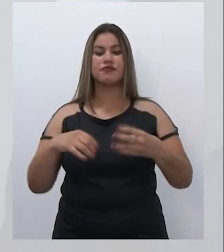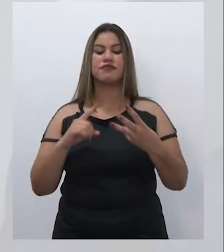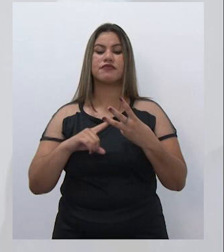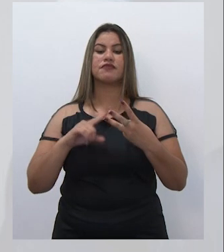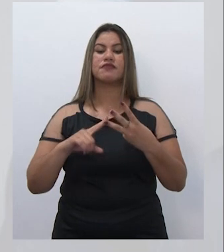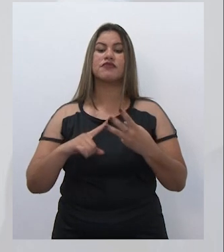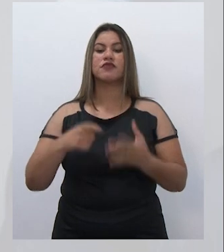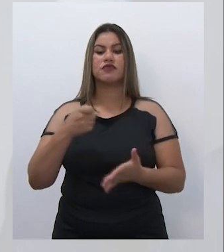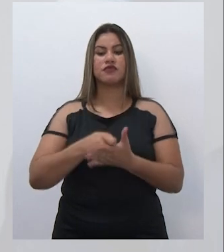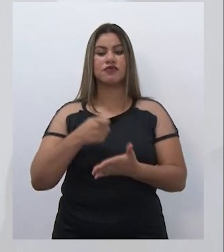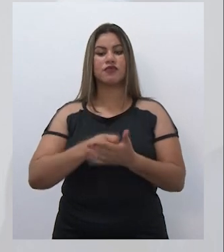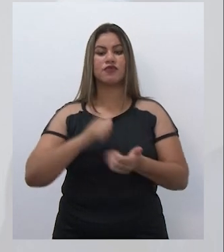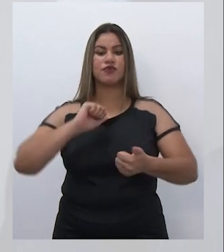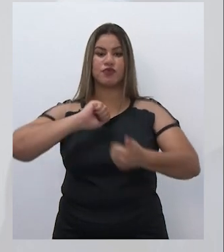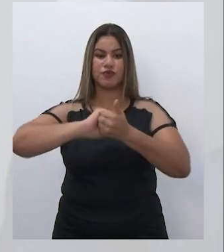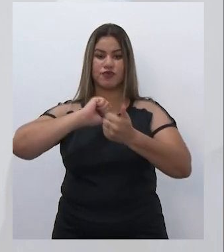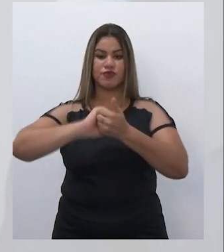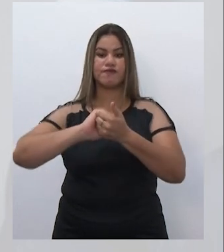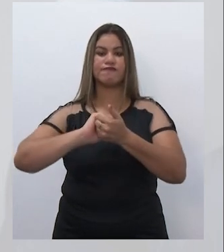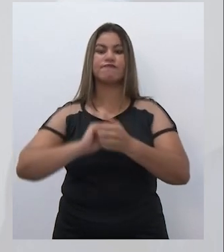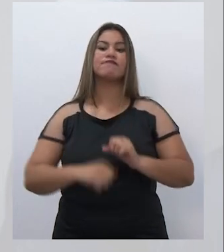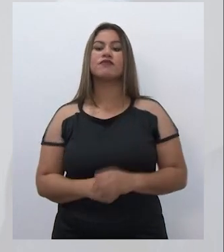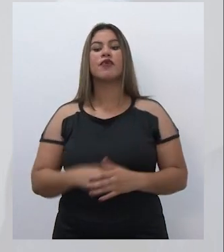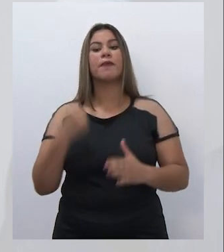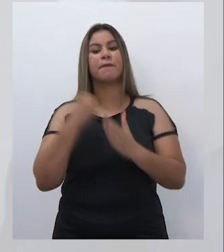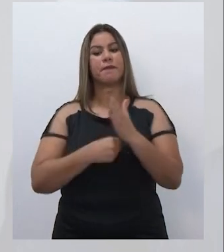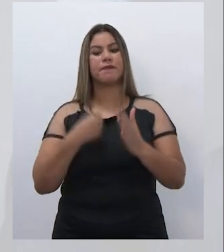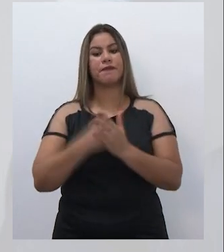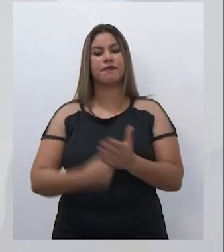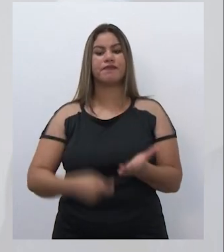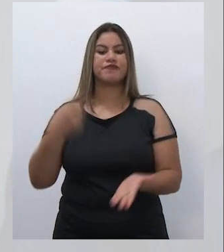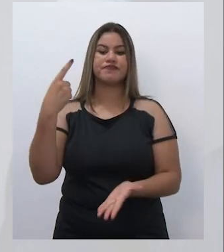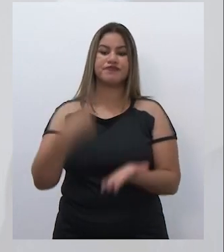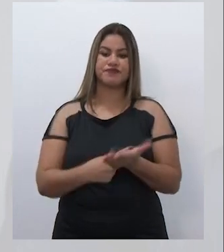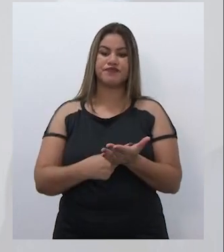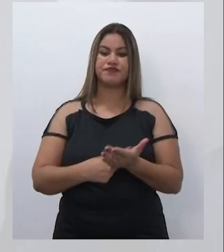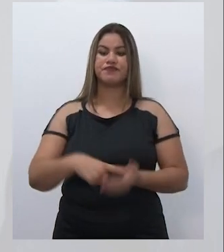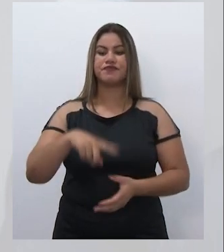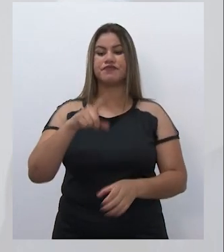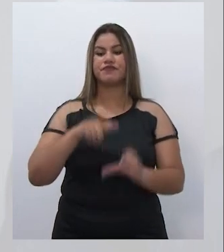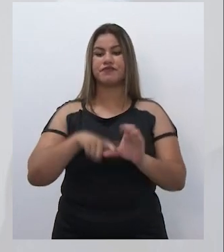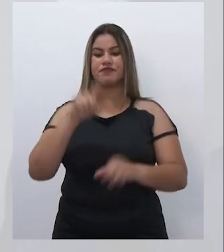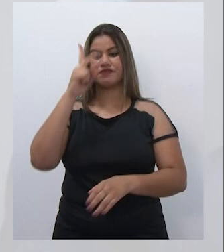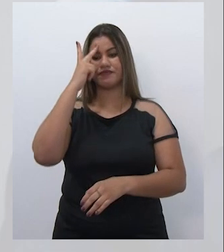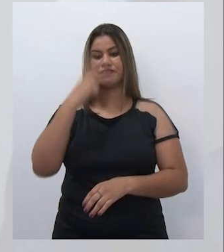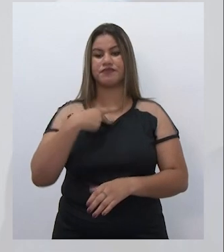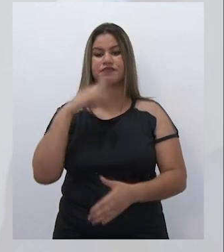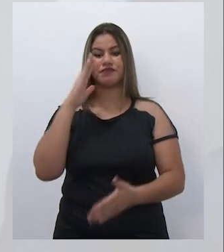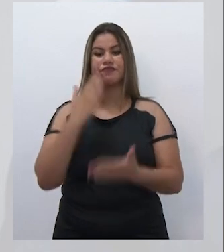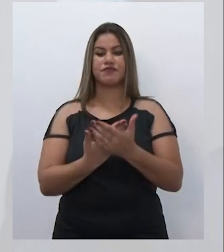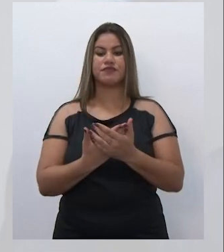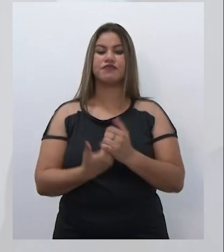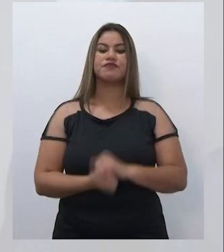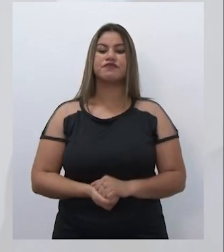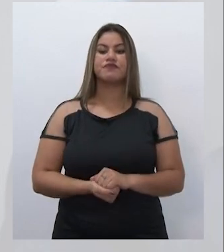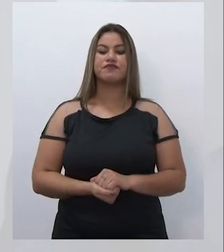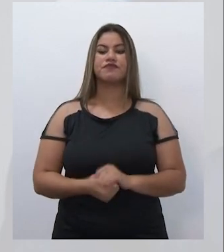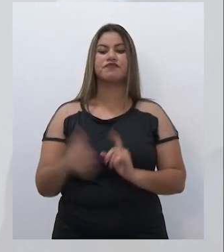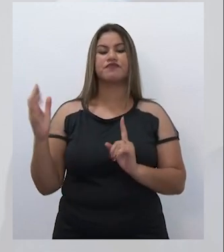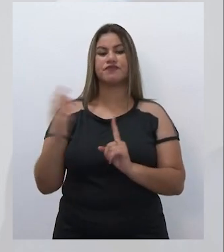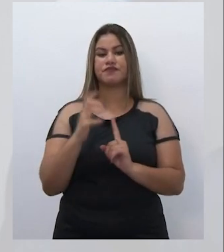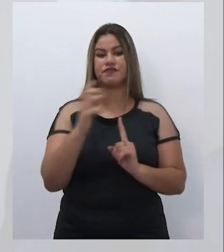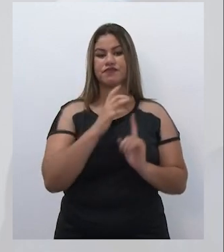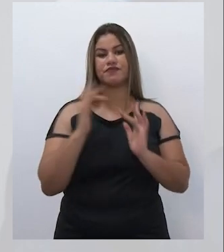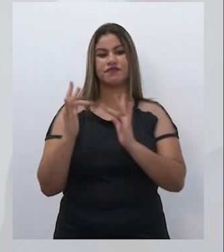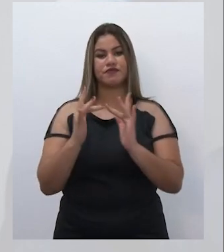qualidade e eficiência. Persistência. Comprometimento. Independência e autoconfiança. Persuasão